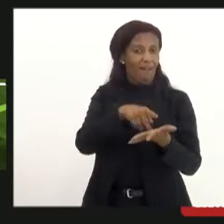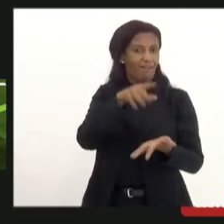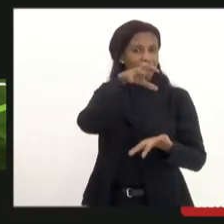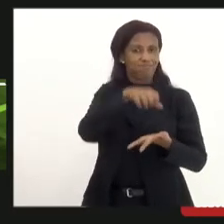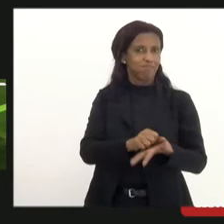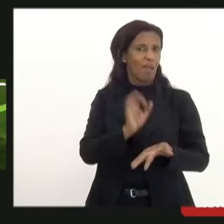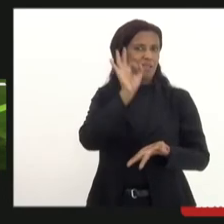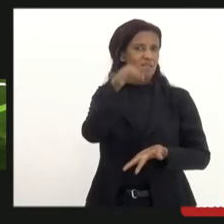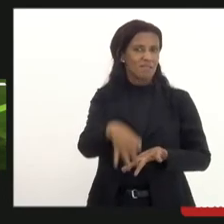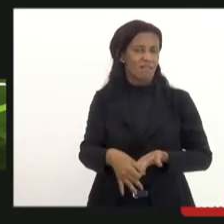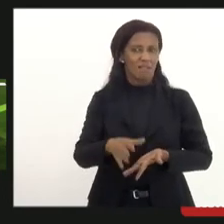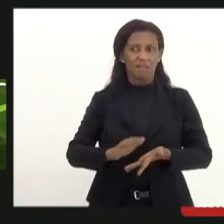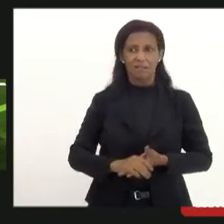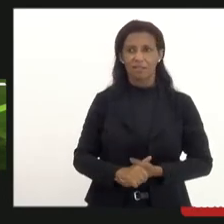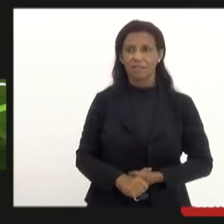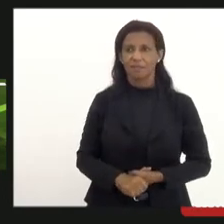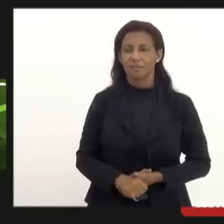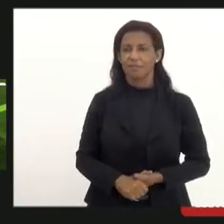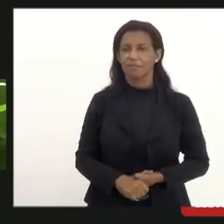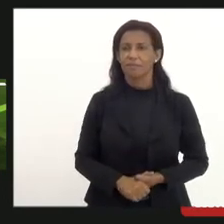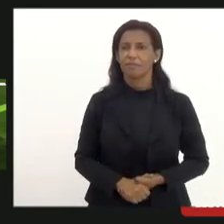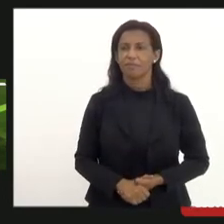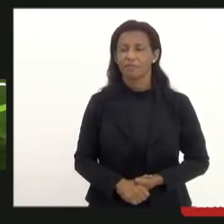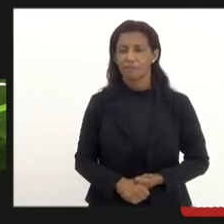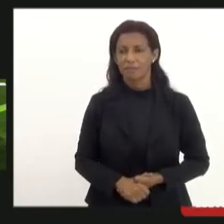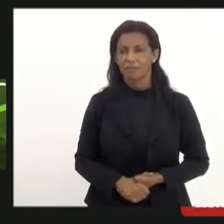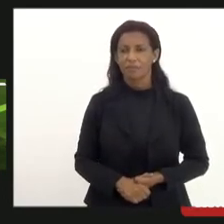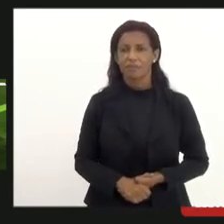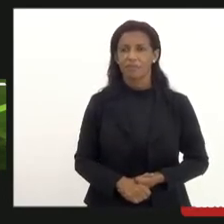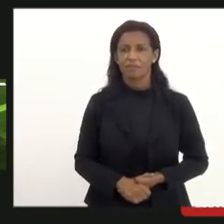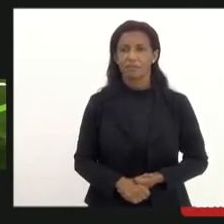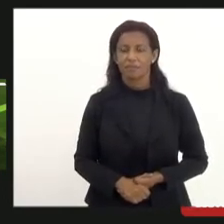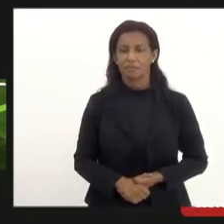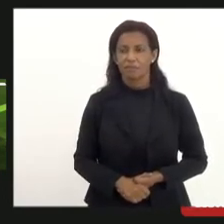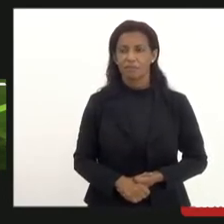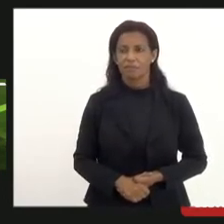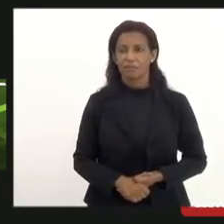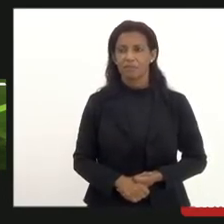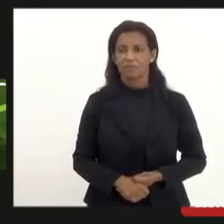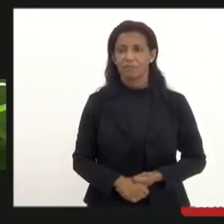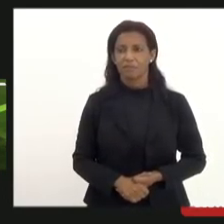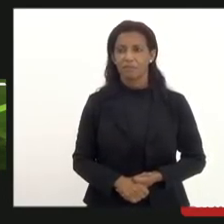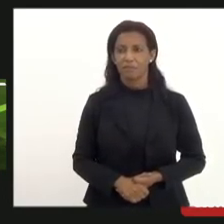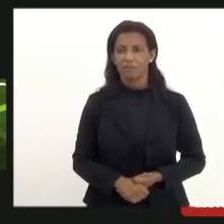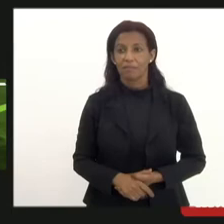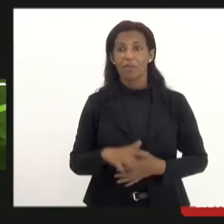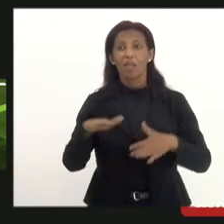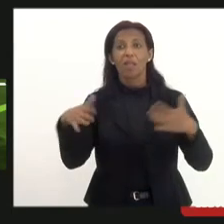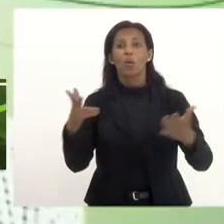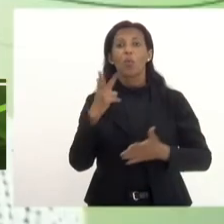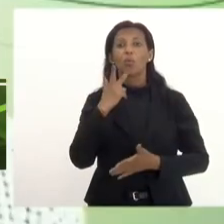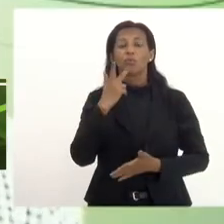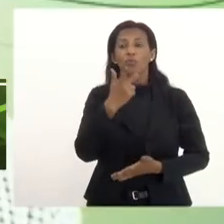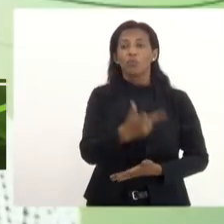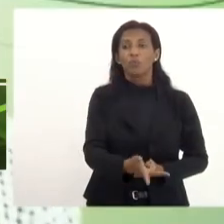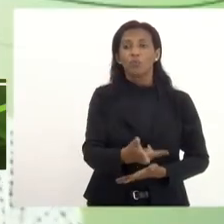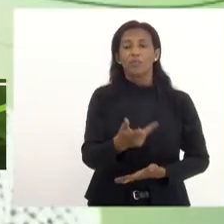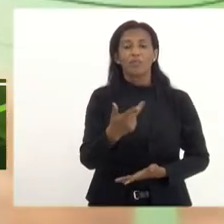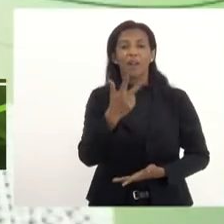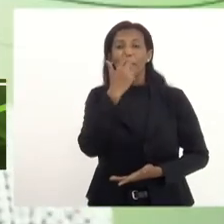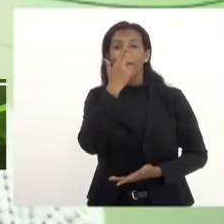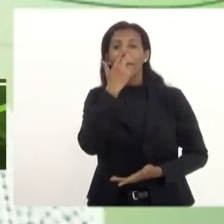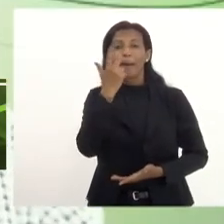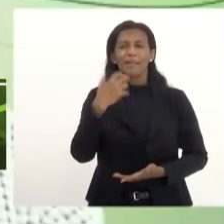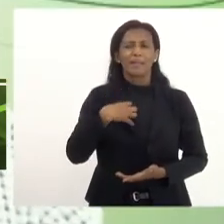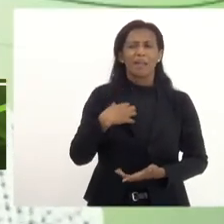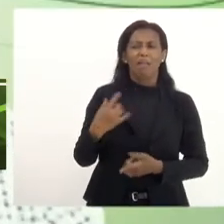previsão. Realizado, às vezes, não, exatamente. Não vou medir ainda. Correto, sim, você está correto. Sim. É porque quando você fala isso, assim, às vezes gera expectativa de dizer,